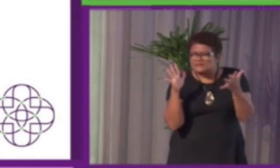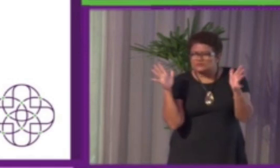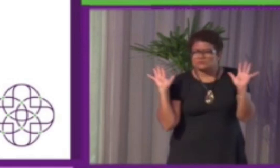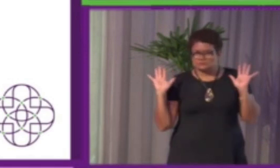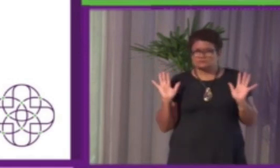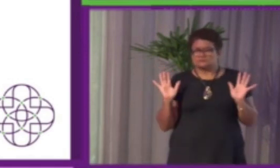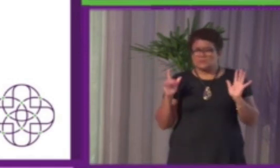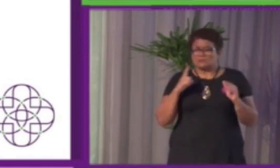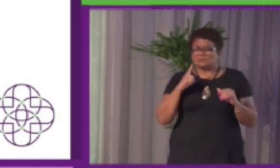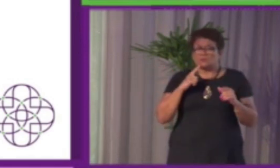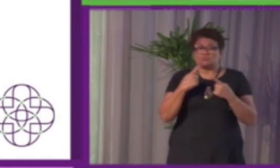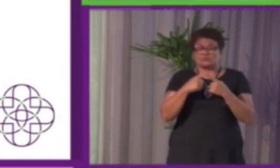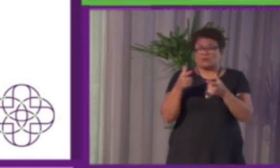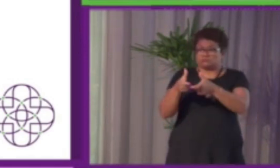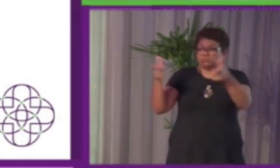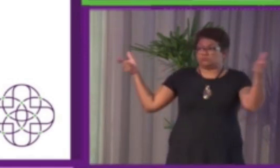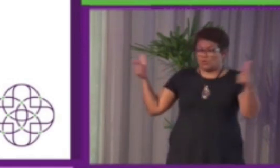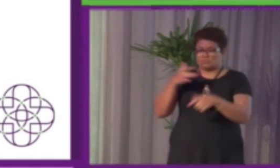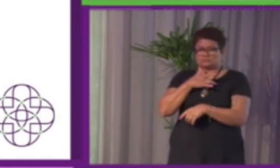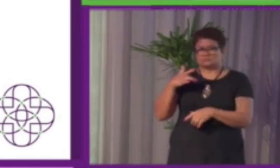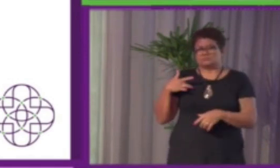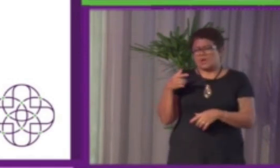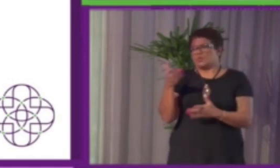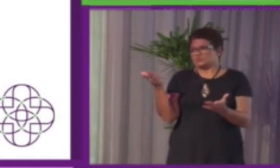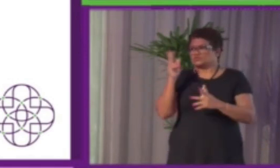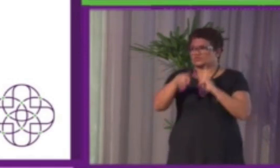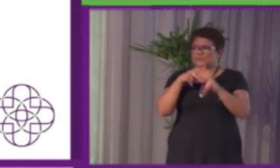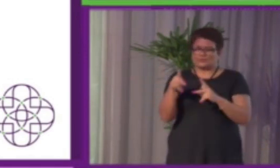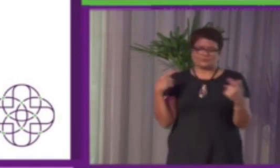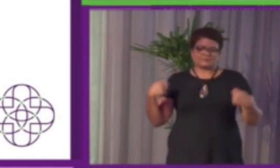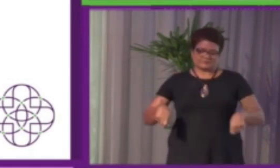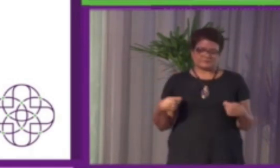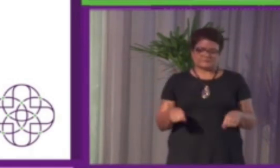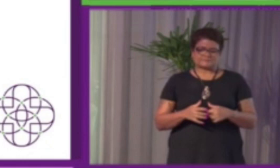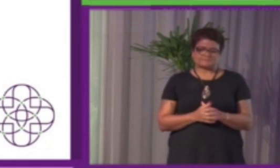maximização da saúde da população, mas não é o único critério. Tá bom?